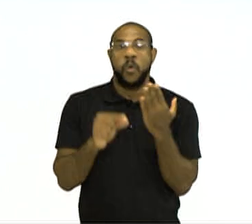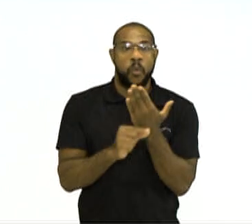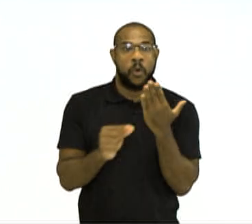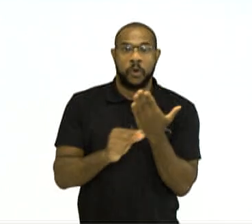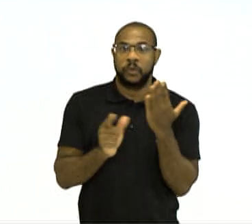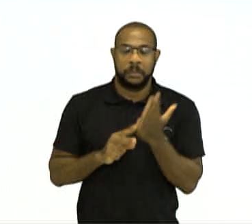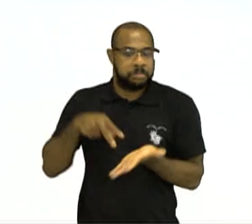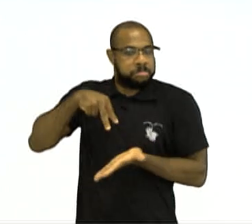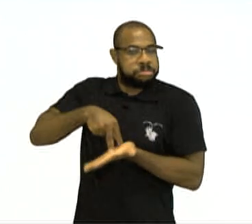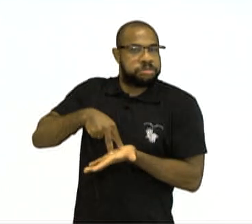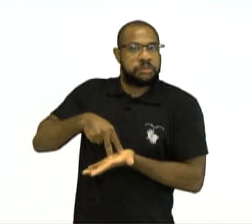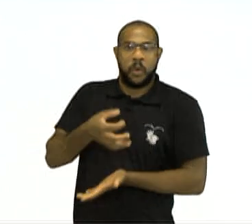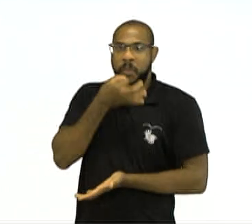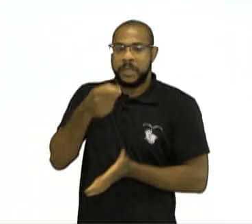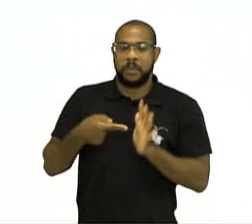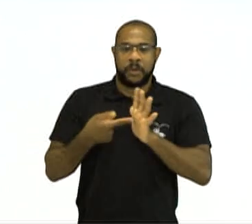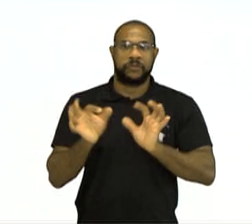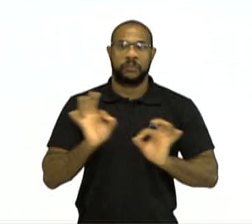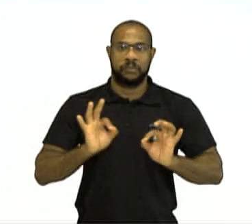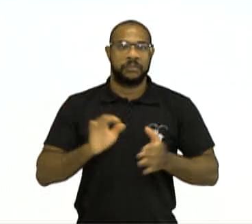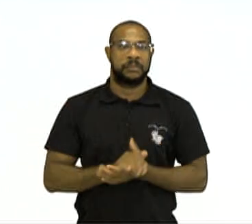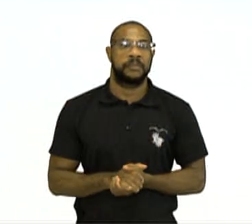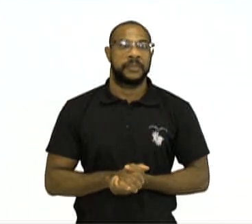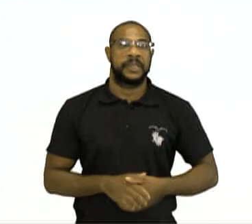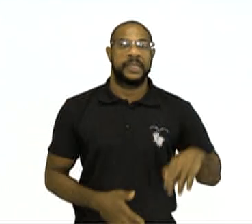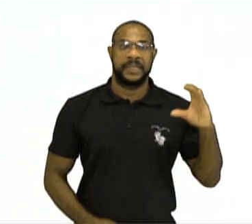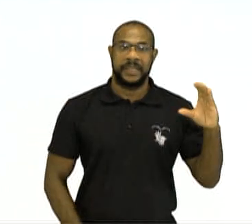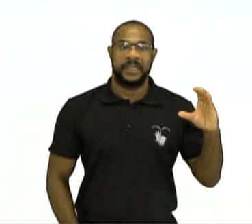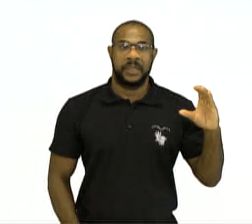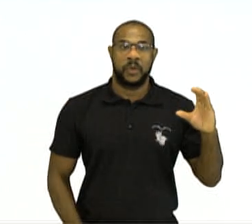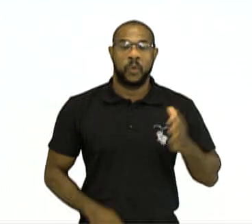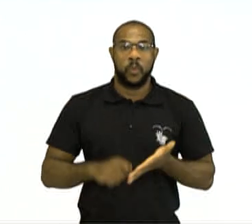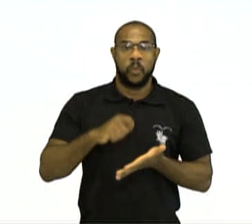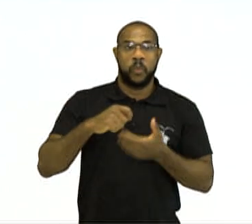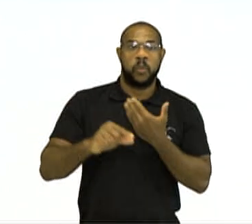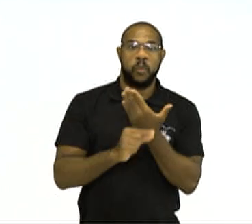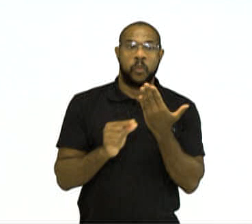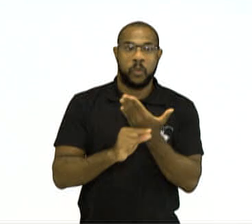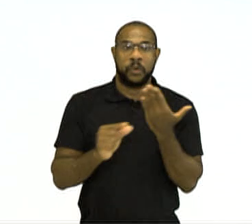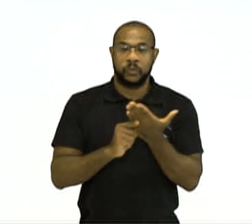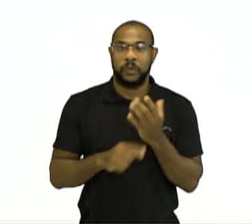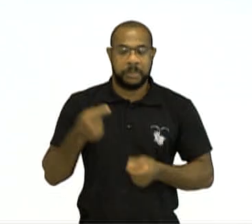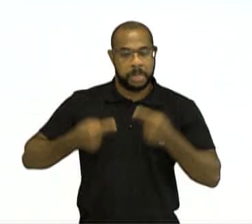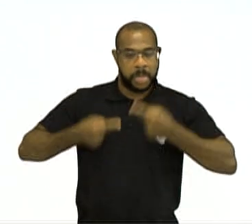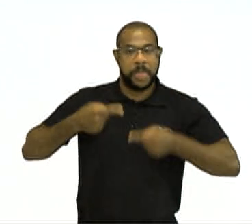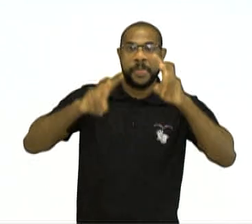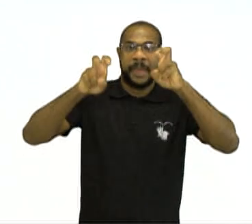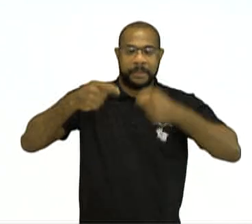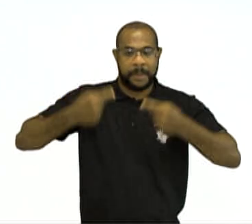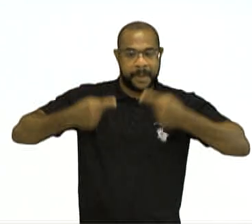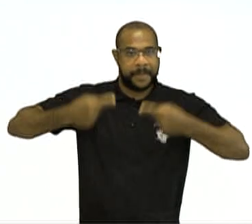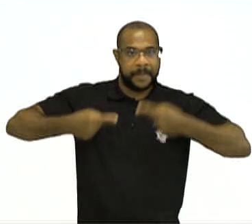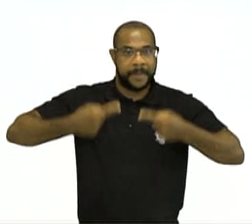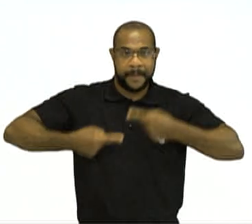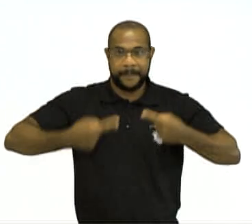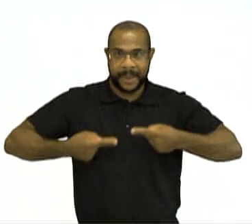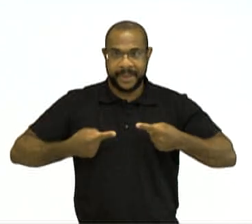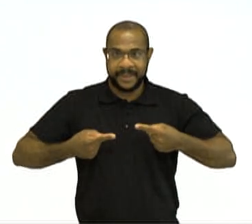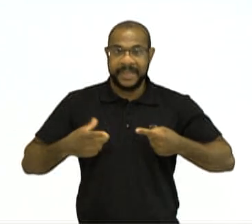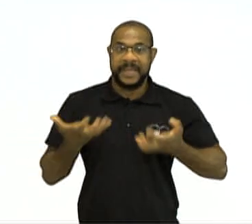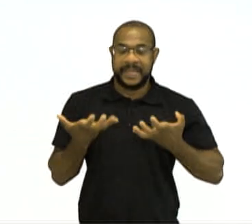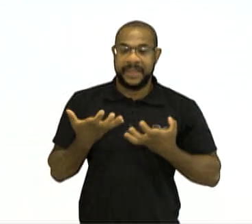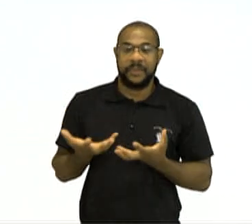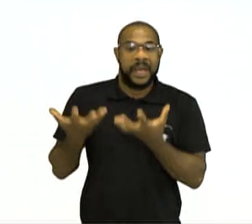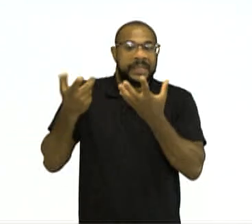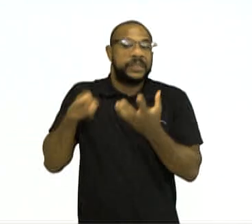se posiciona no texto. Alternativa C, o autor debate sobre o tema, argumentando de modo a convencer o leitor